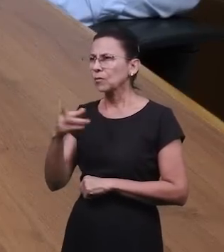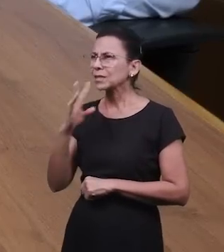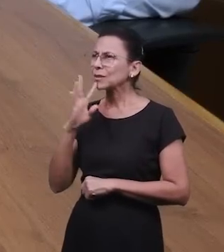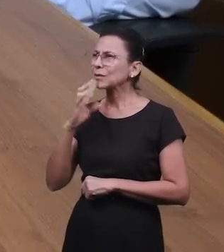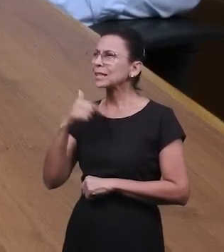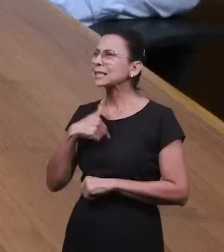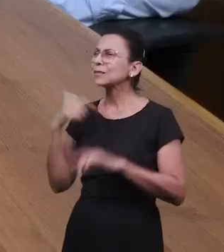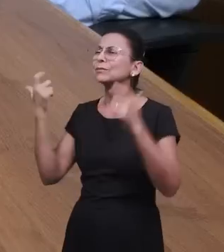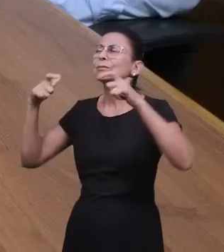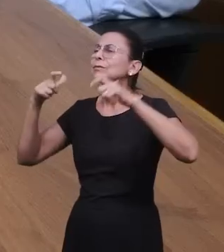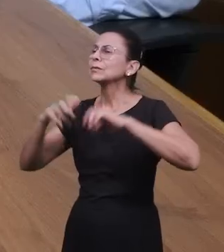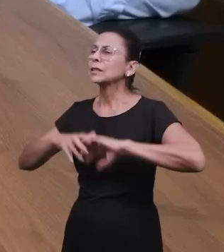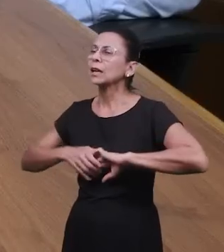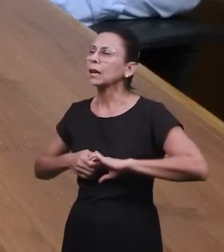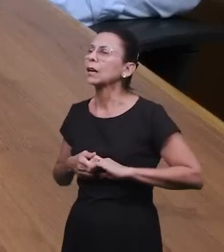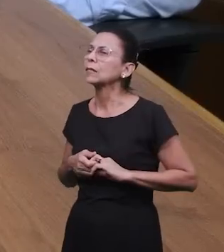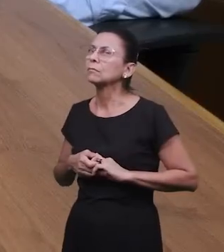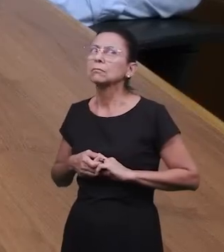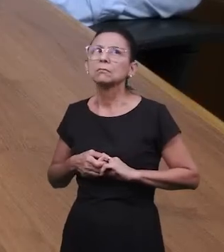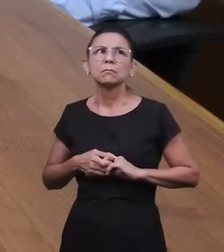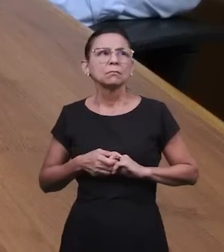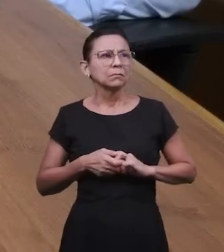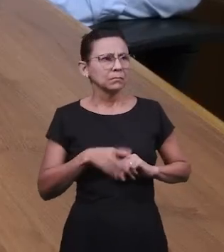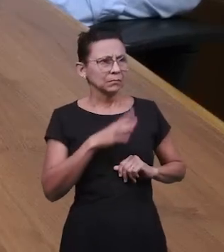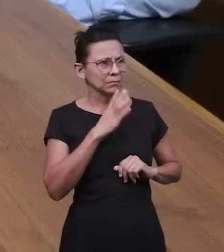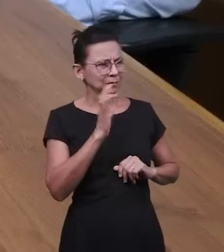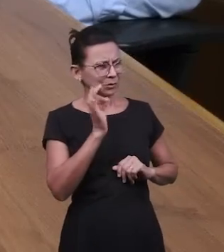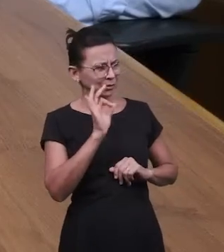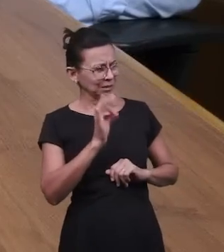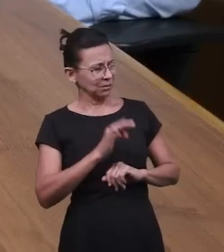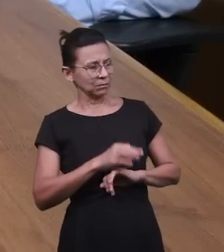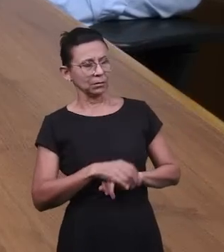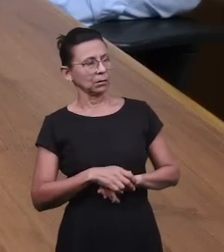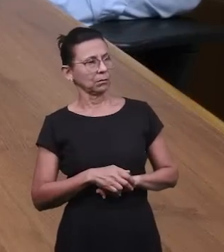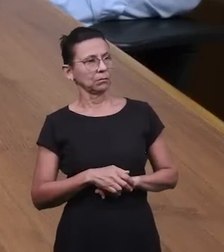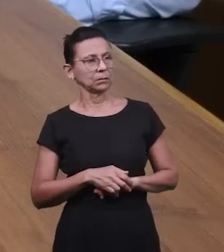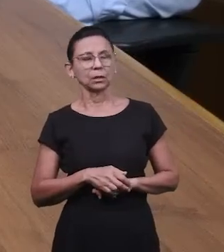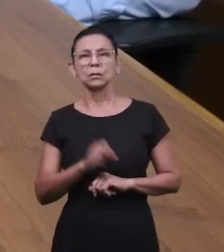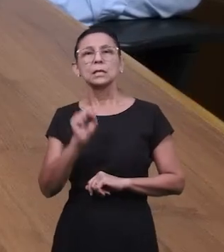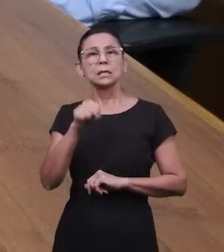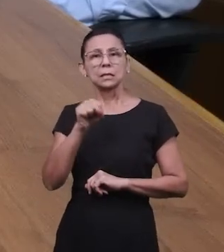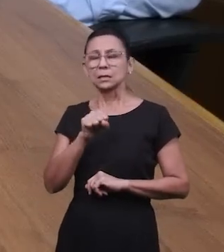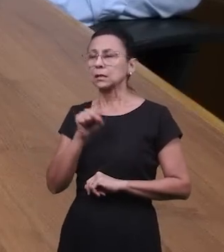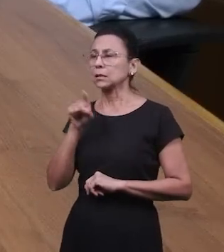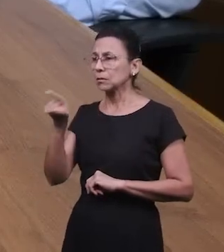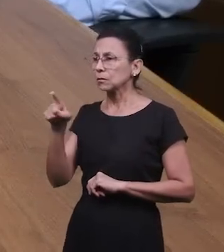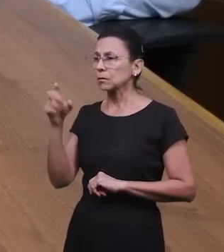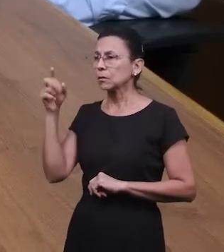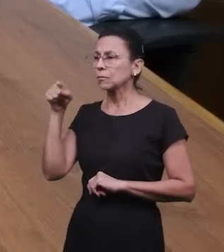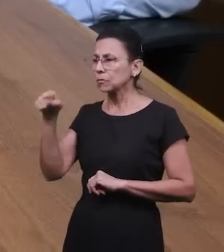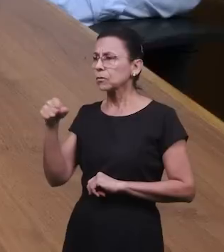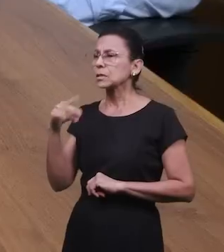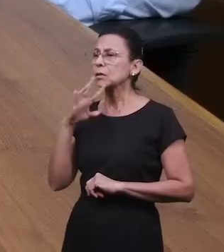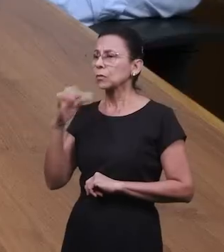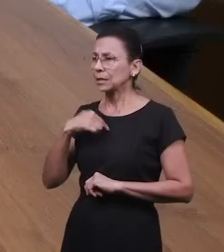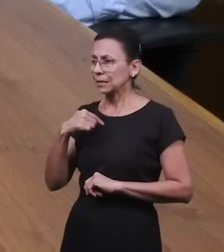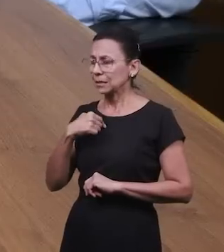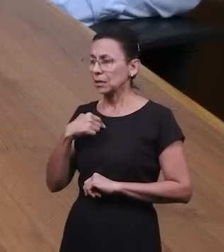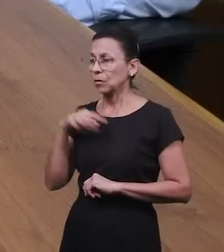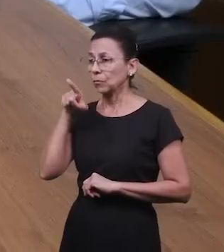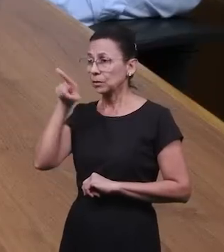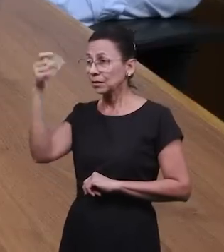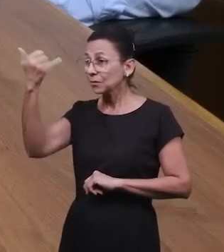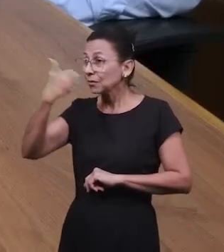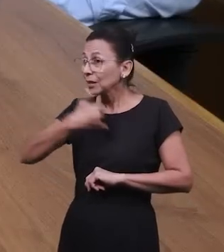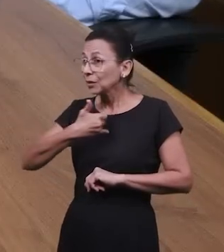conhece da onde? Aí eu disse, não, eu acho que eu não te conheço, não. Não, o senhor me conhece. Porque o senhor falou para